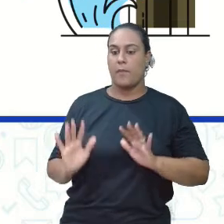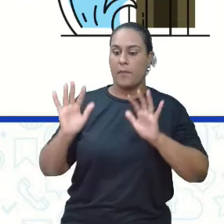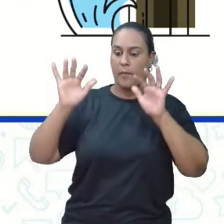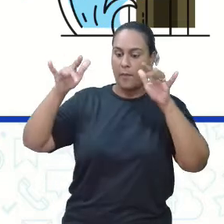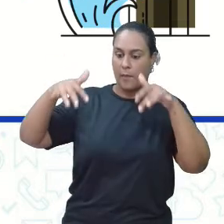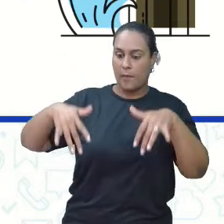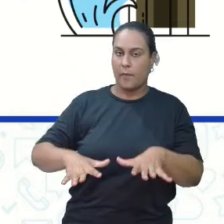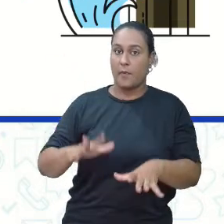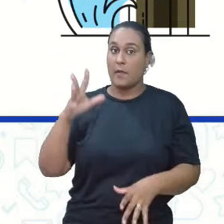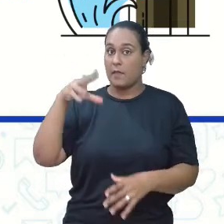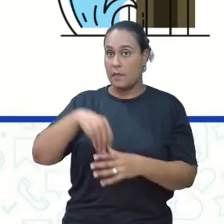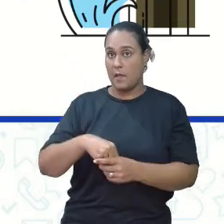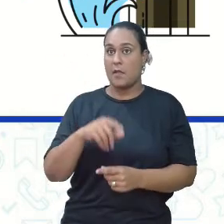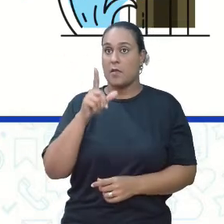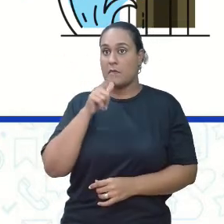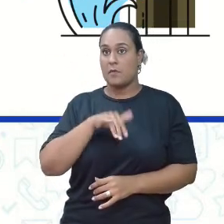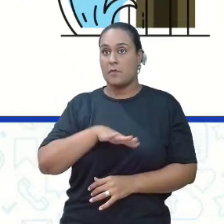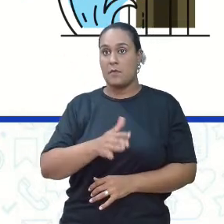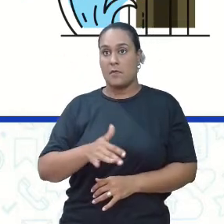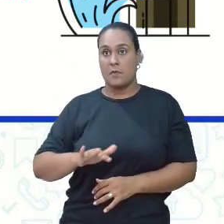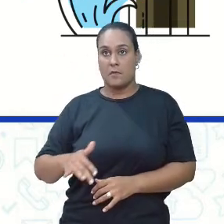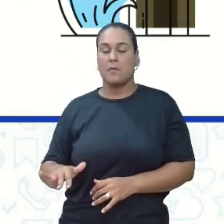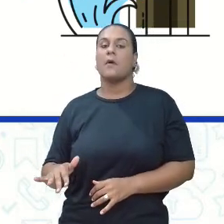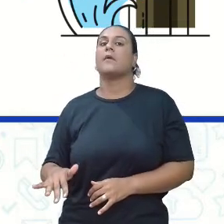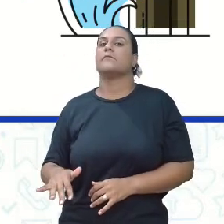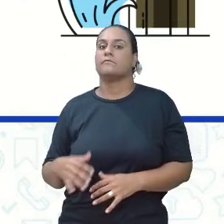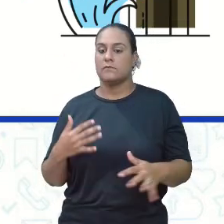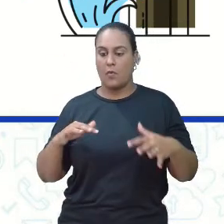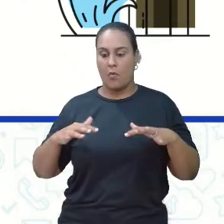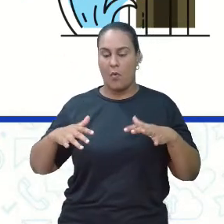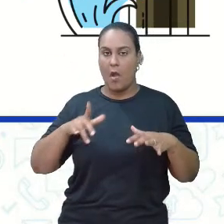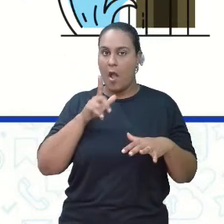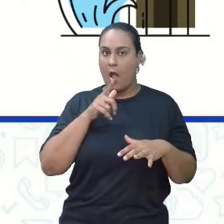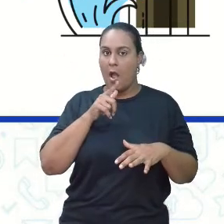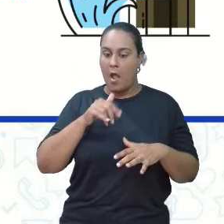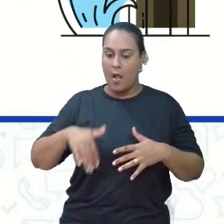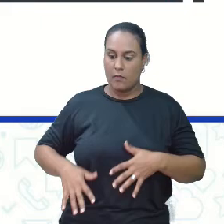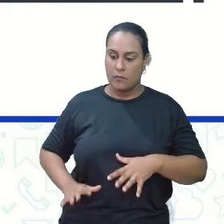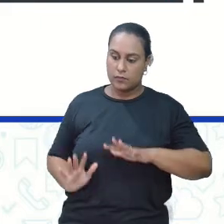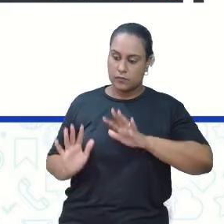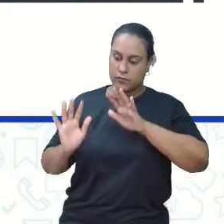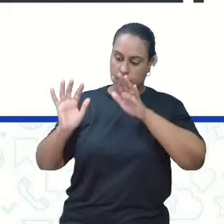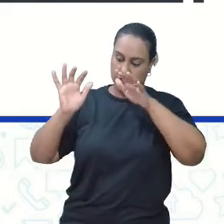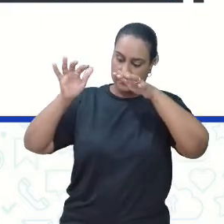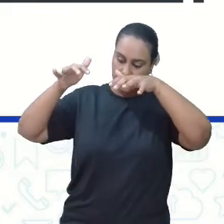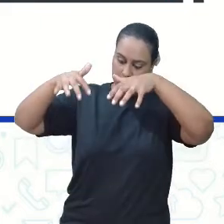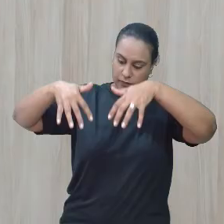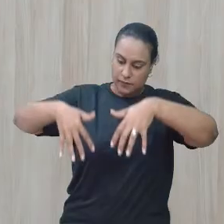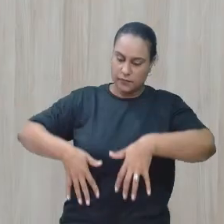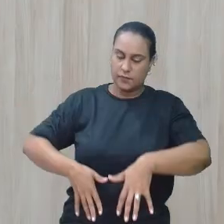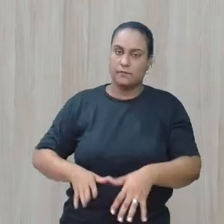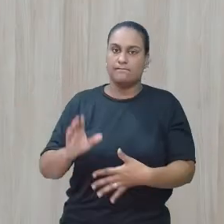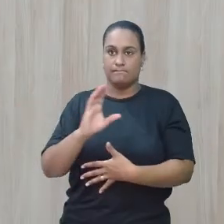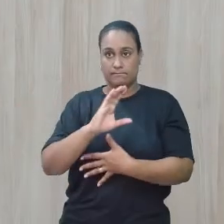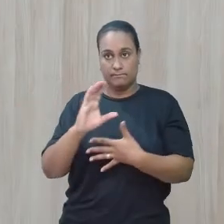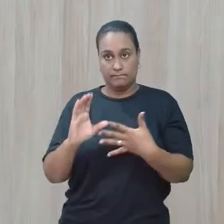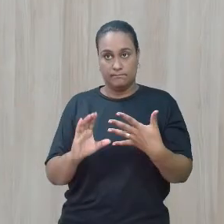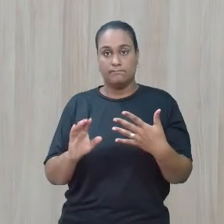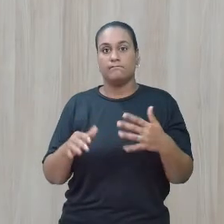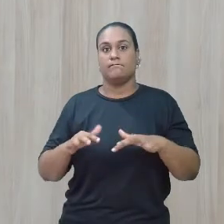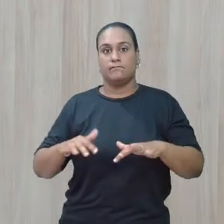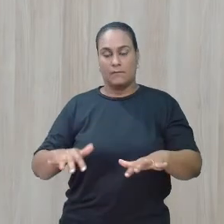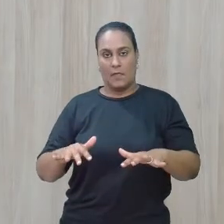marés, né? Provocando imensas deslocações de água. Então, é justamente aí a classificação dos terremotos